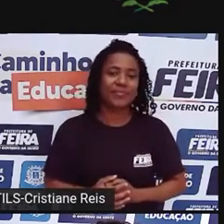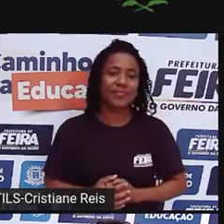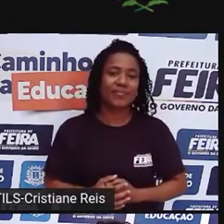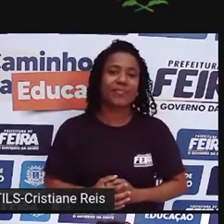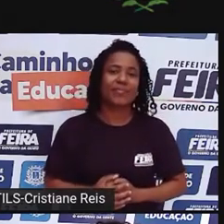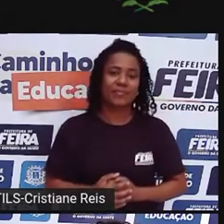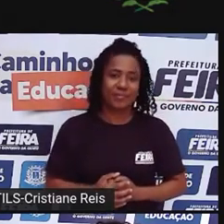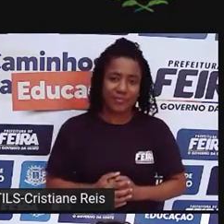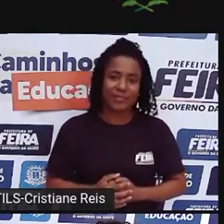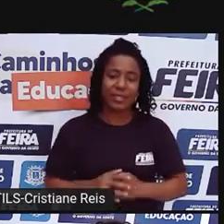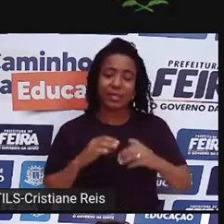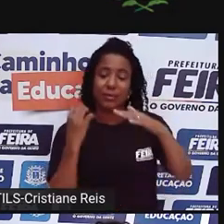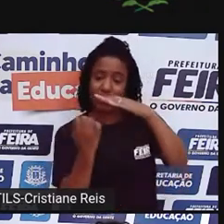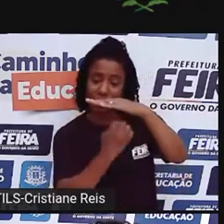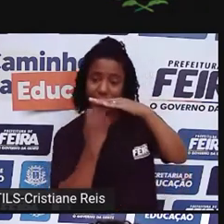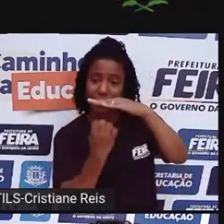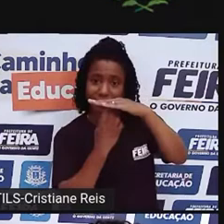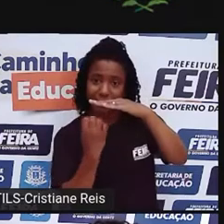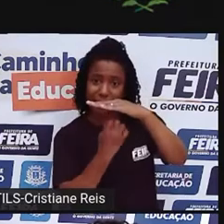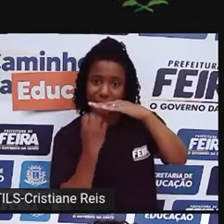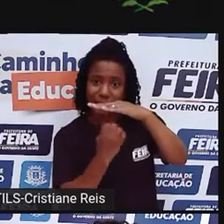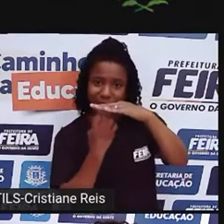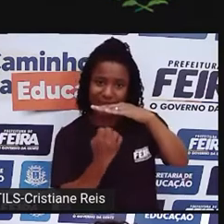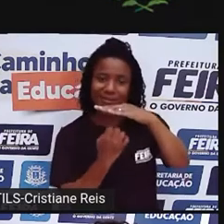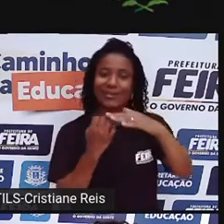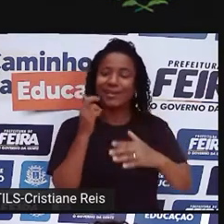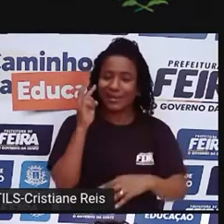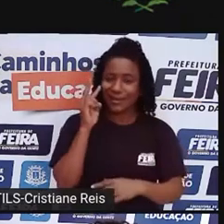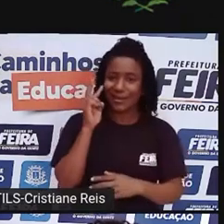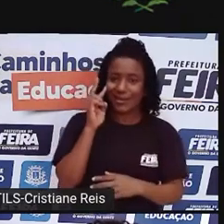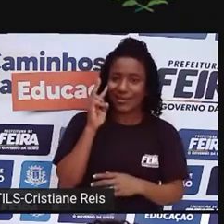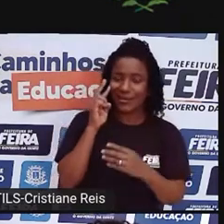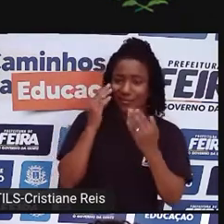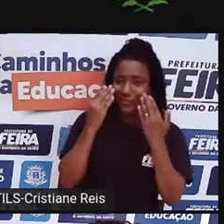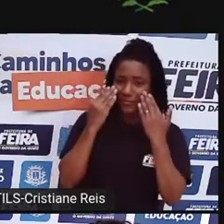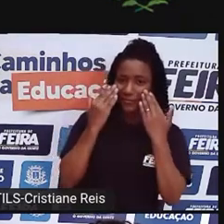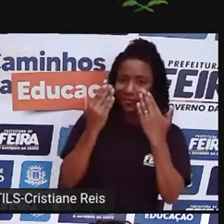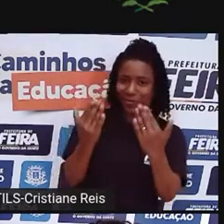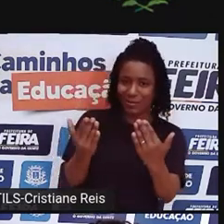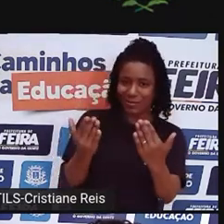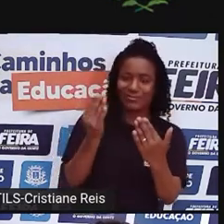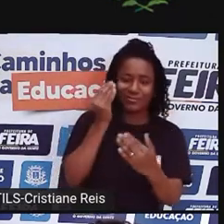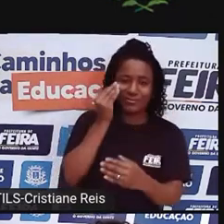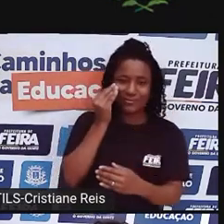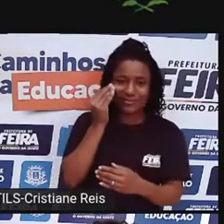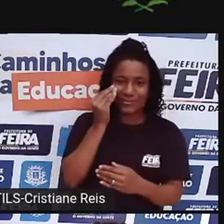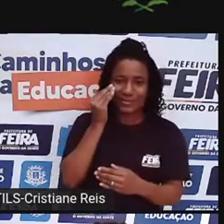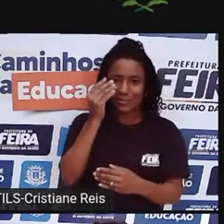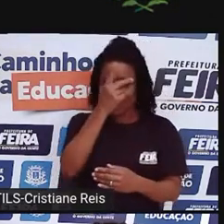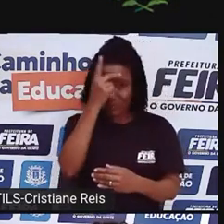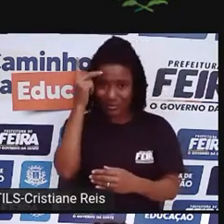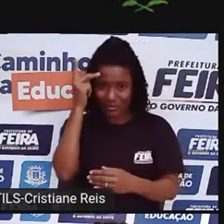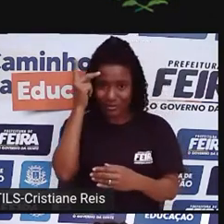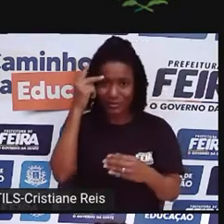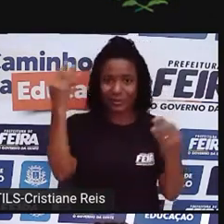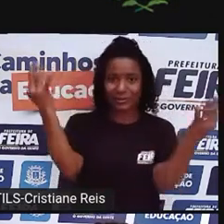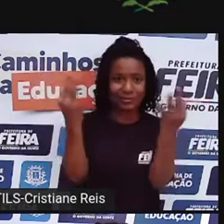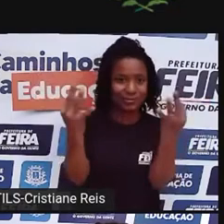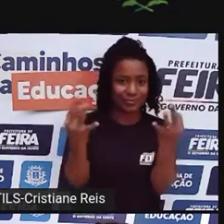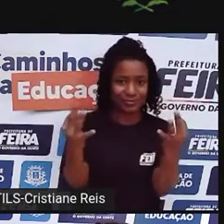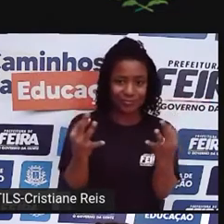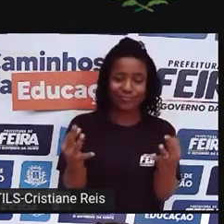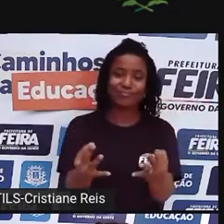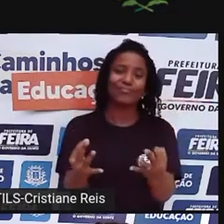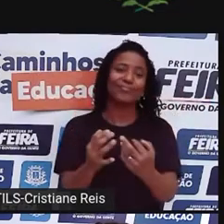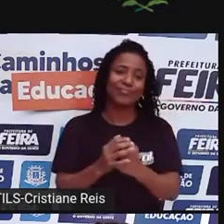as empresas, elas produzem essa mídia com um padrão de beleza eurocentrado, a gente sabe que é verdade isso, e